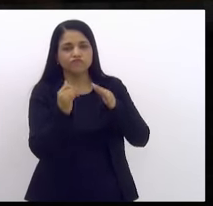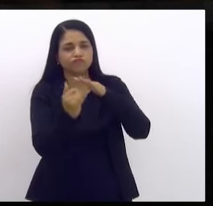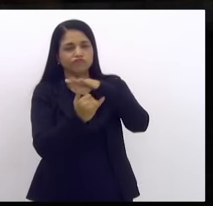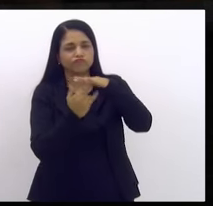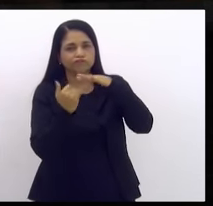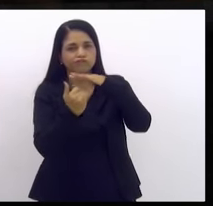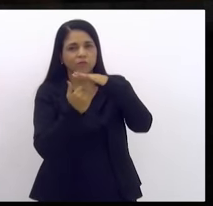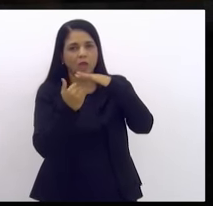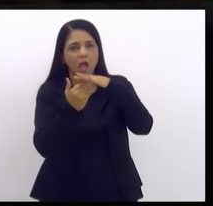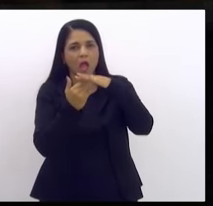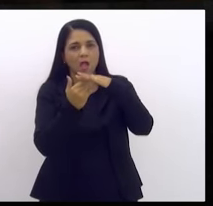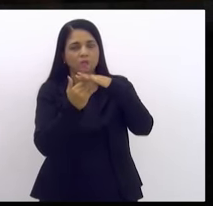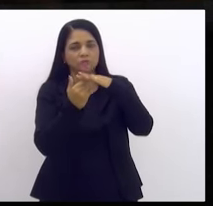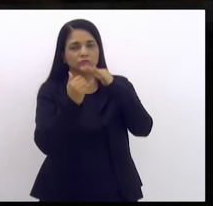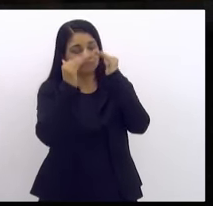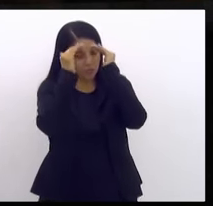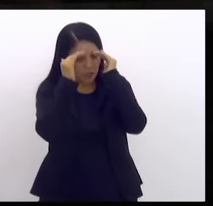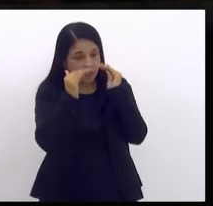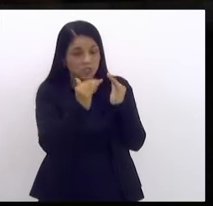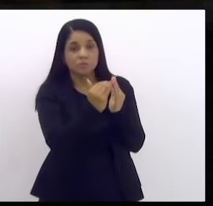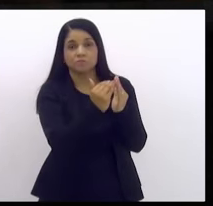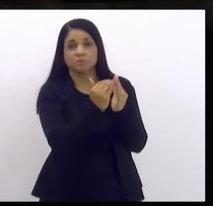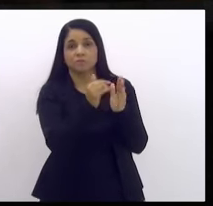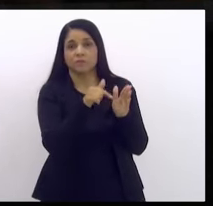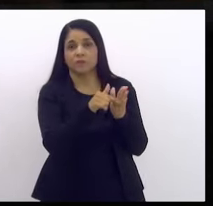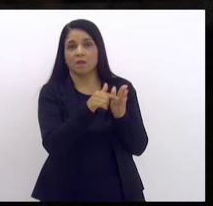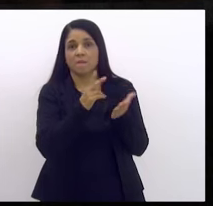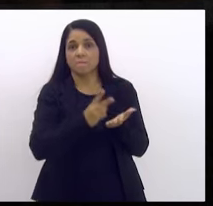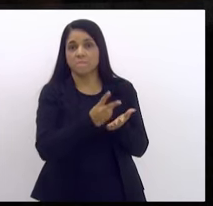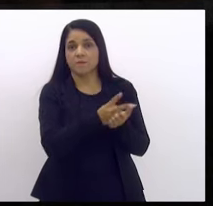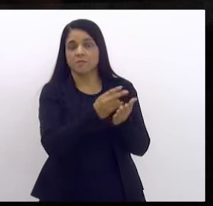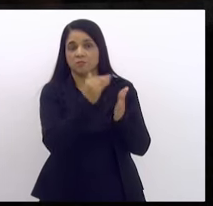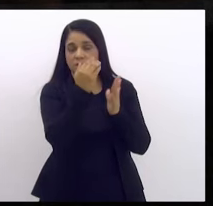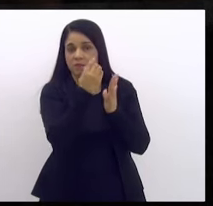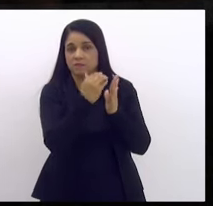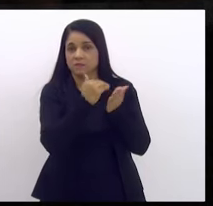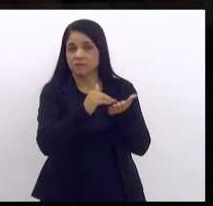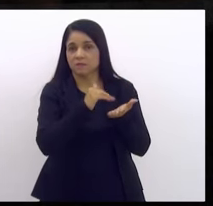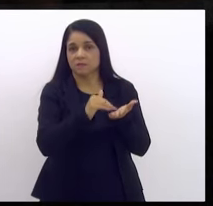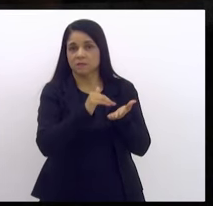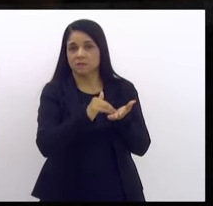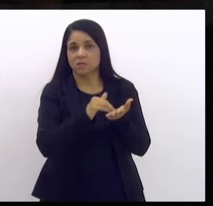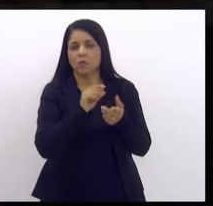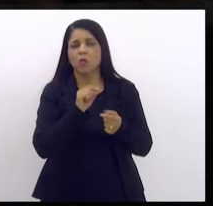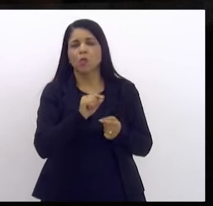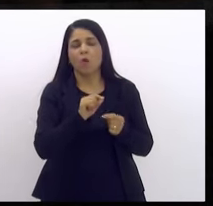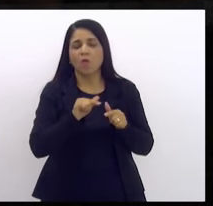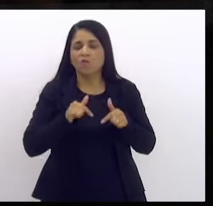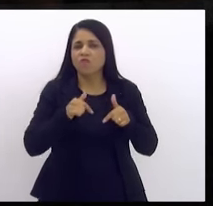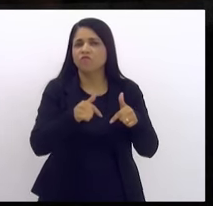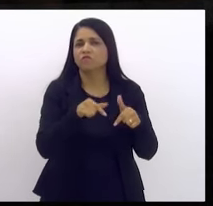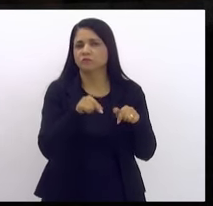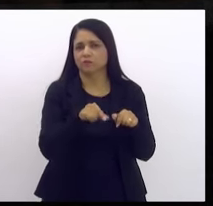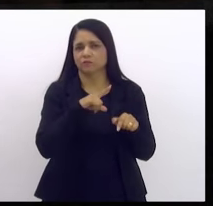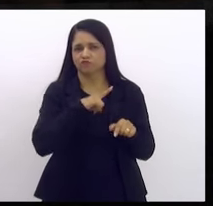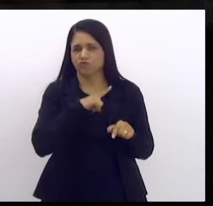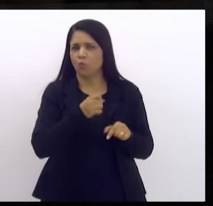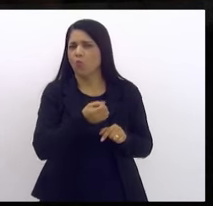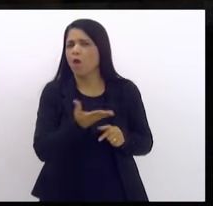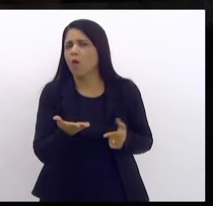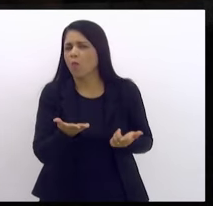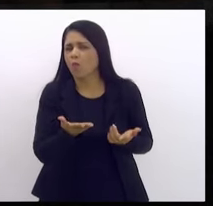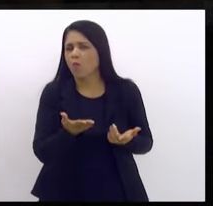estavam subordinadas a mesmas e que função elas tinham exatamente para definir